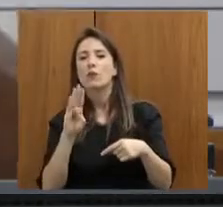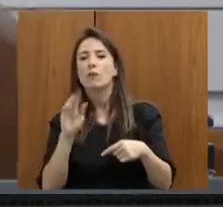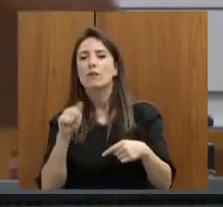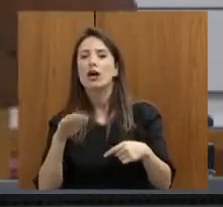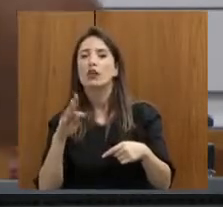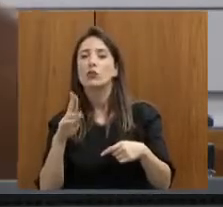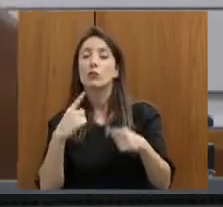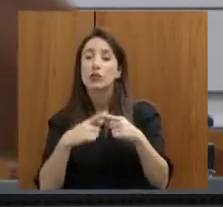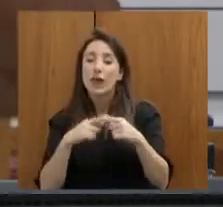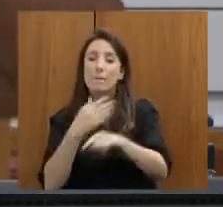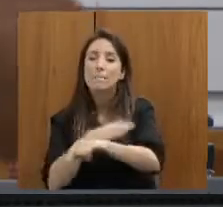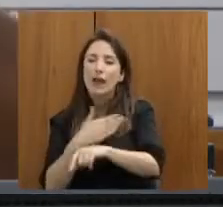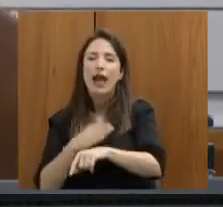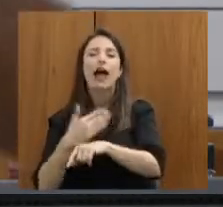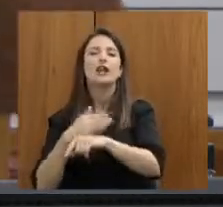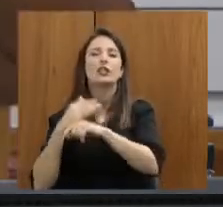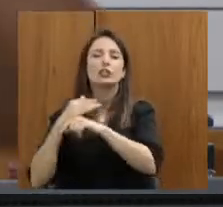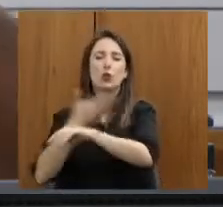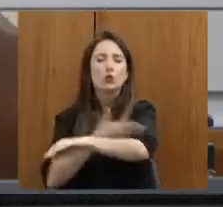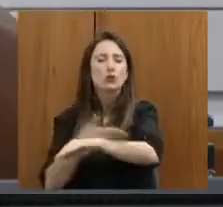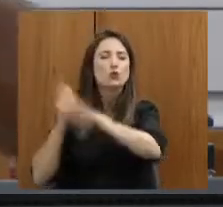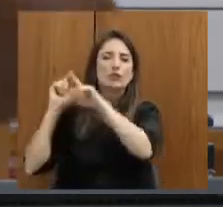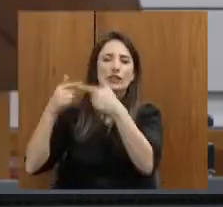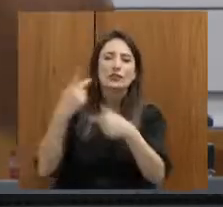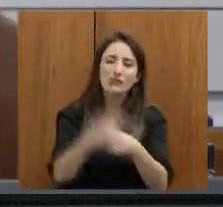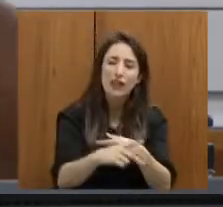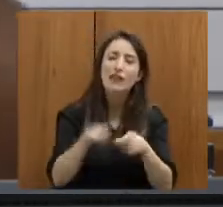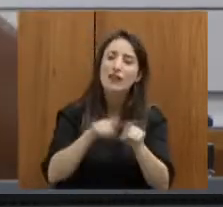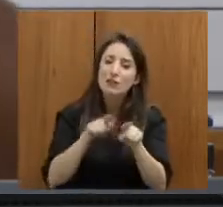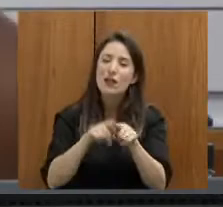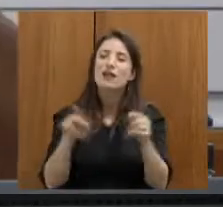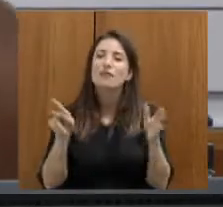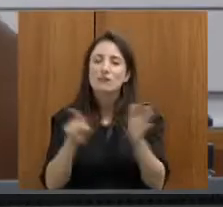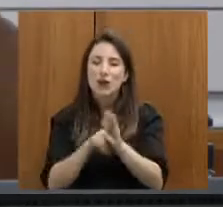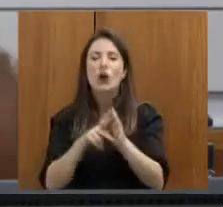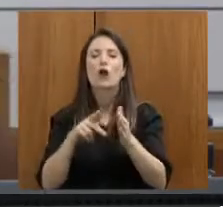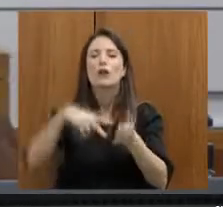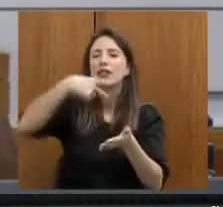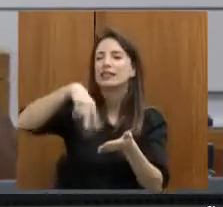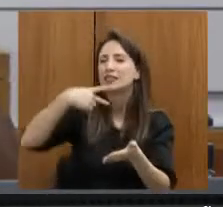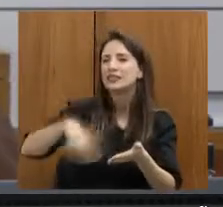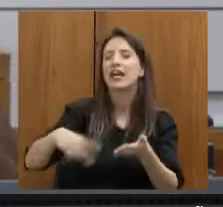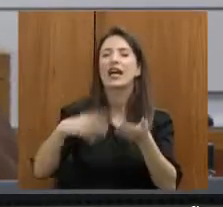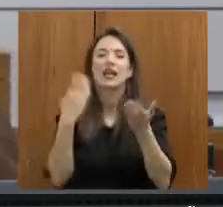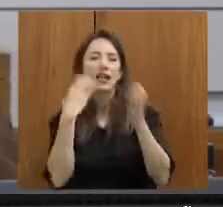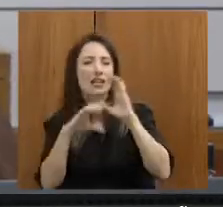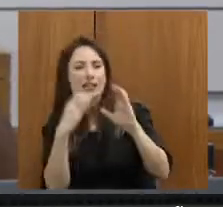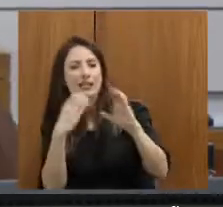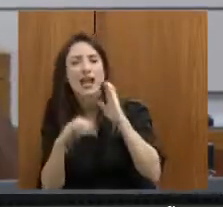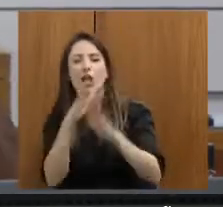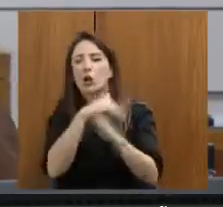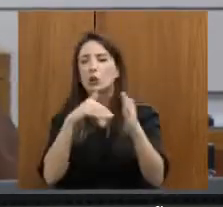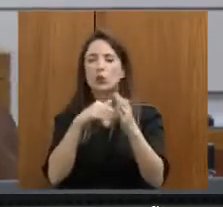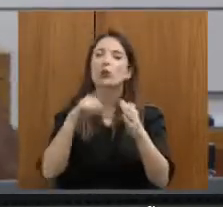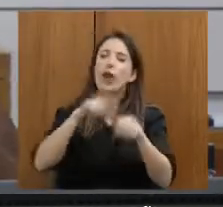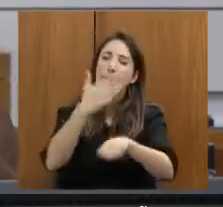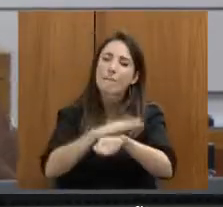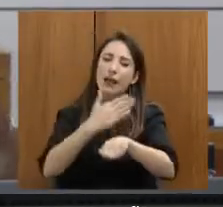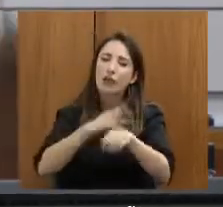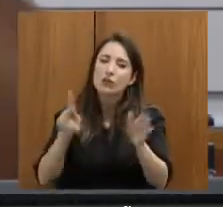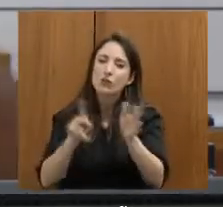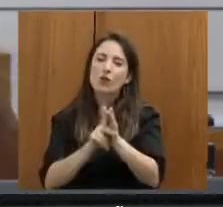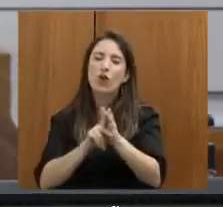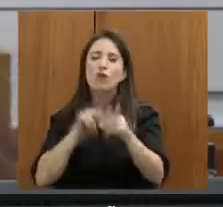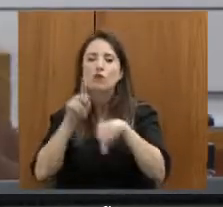bantu as caixas do tocar o cantar o dançar o soldado assim cruzas são práticas do